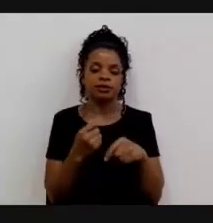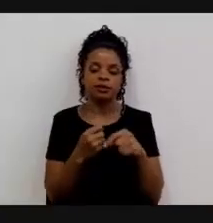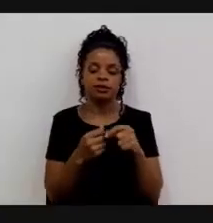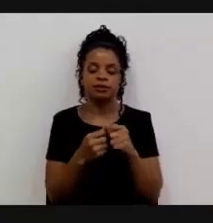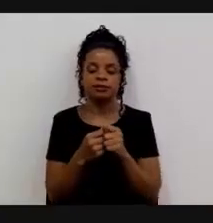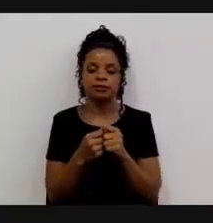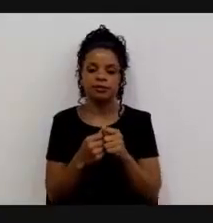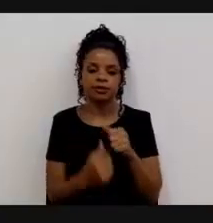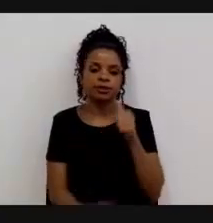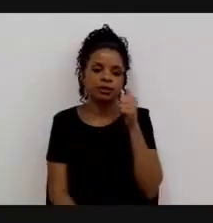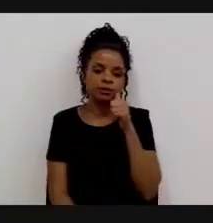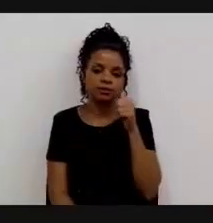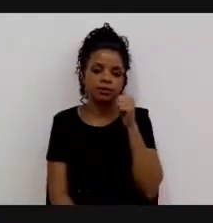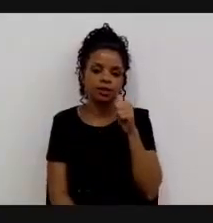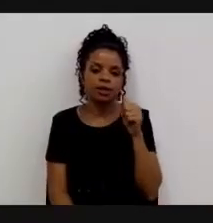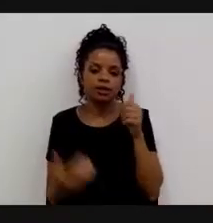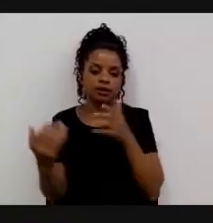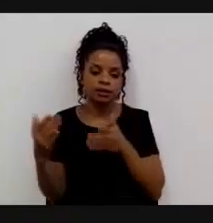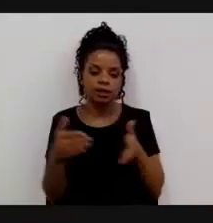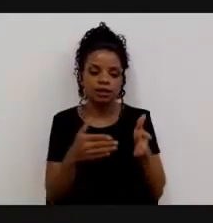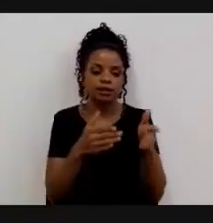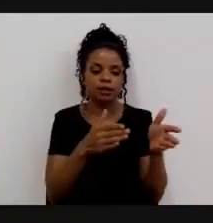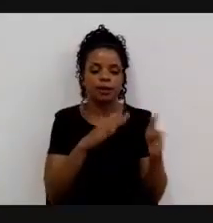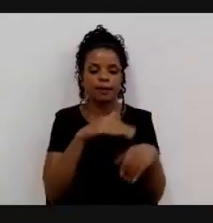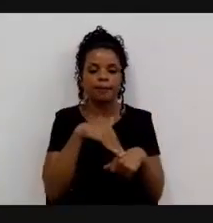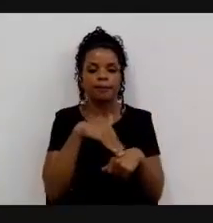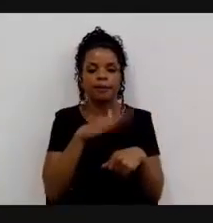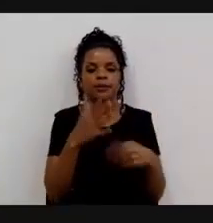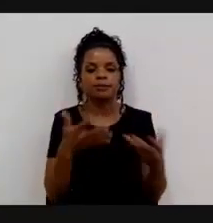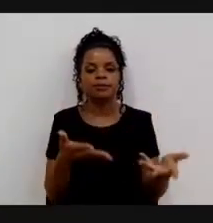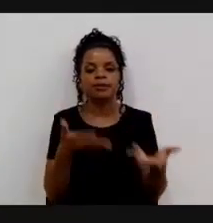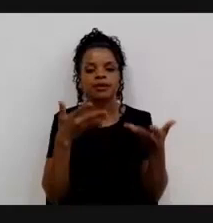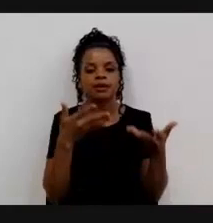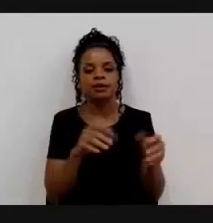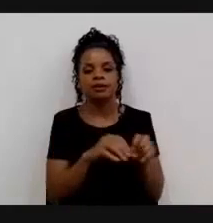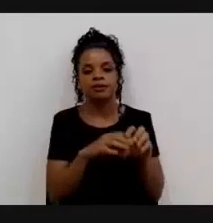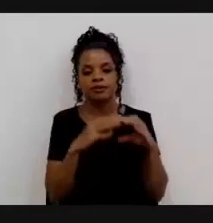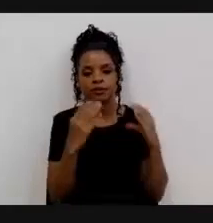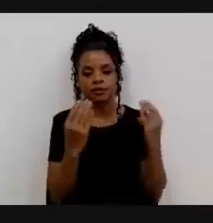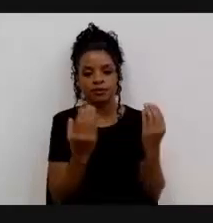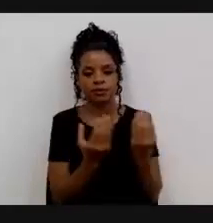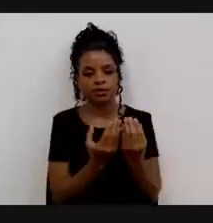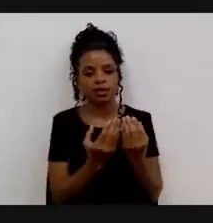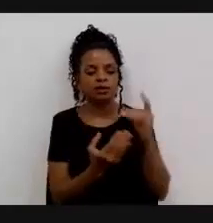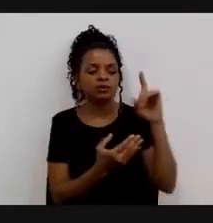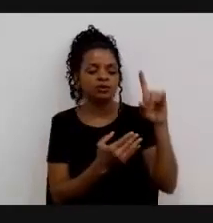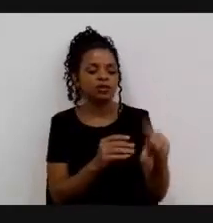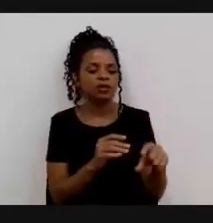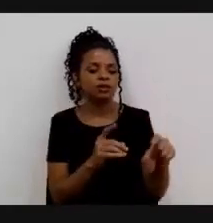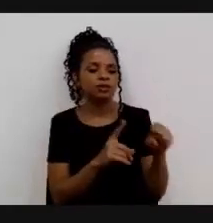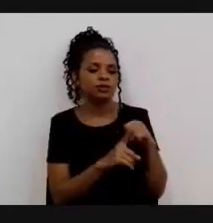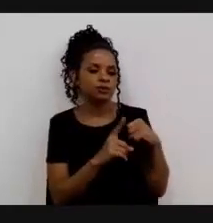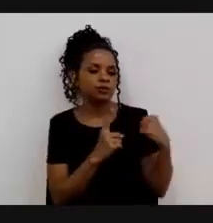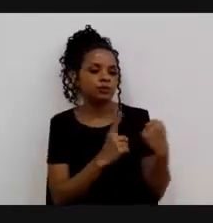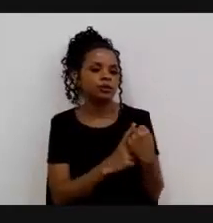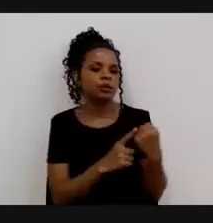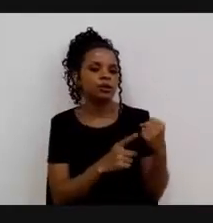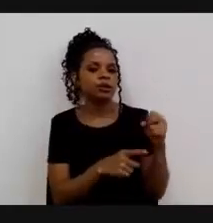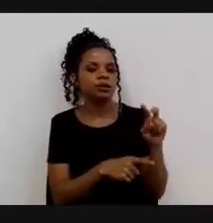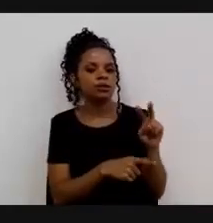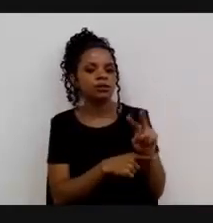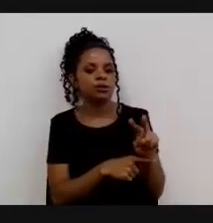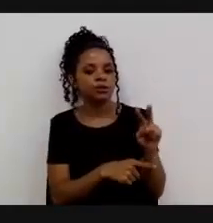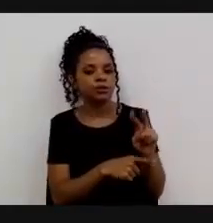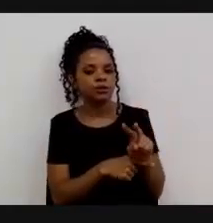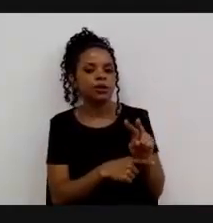elas se concentram mais na soft policy, que são comissões voltadas aos direitos sociais, ao cuidado